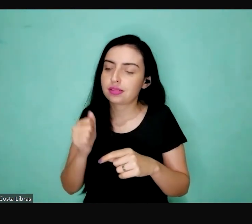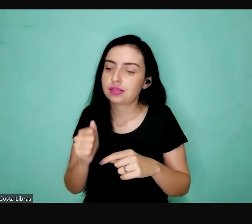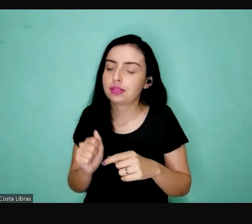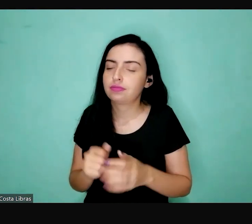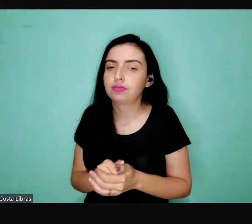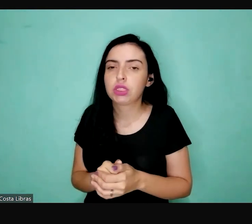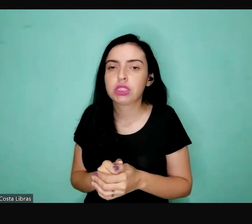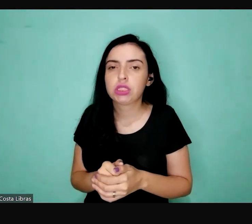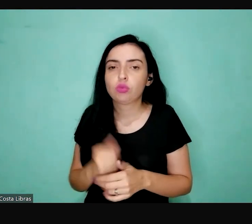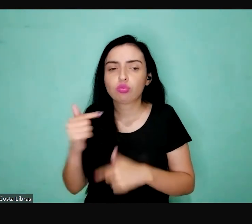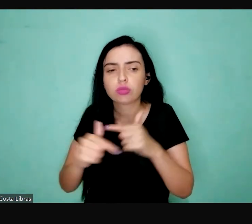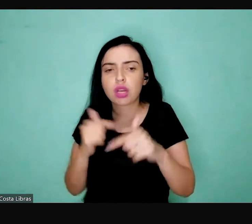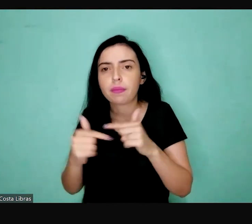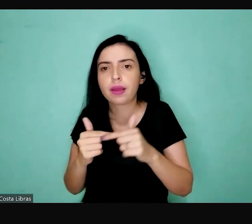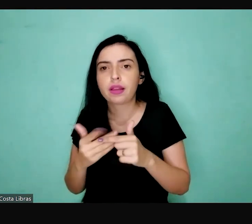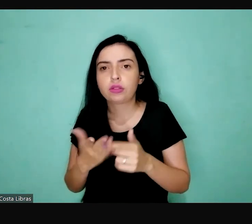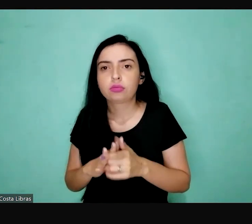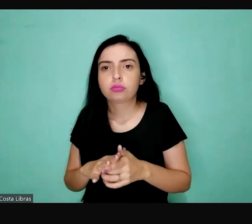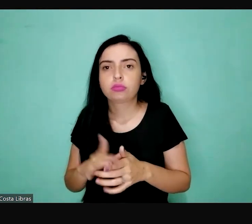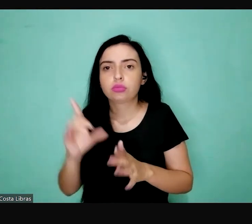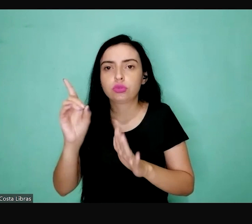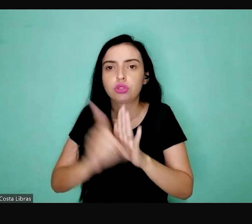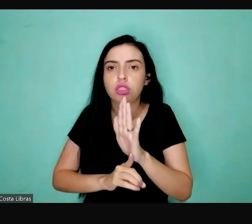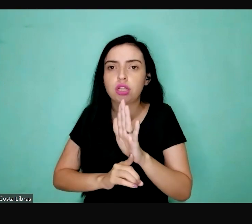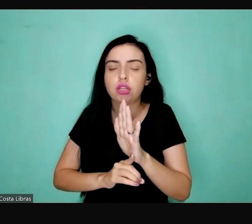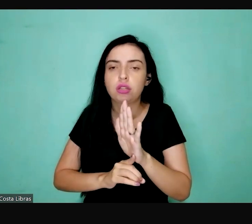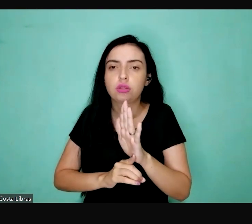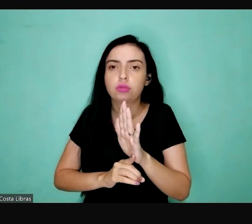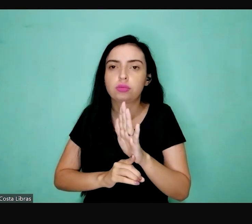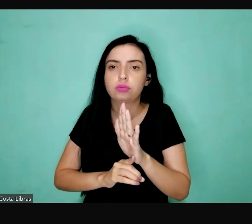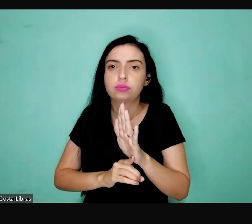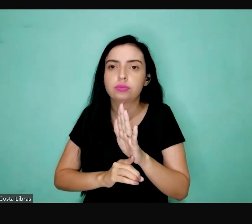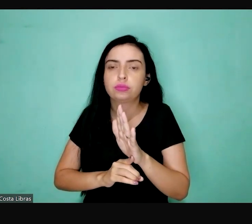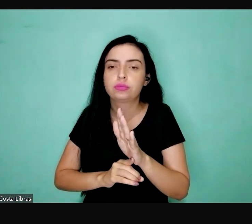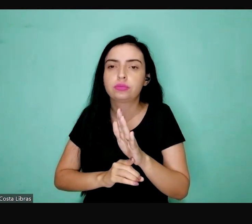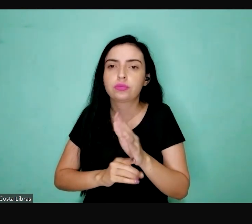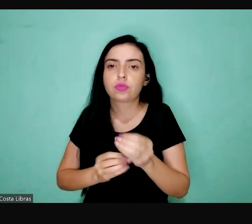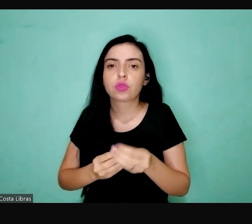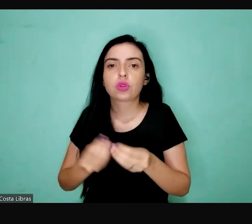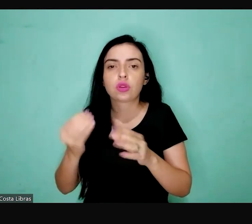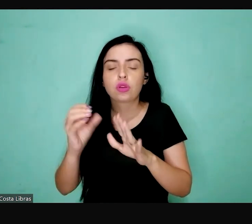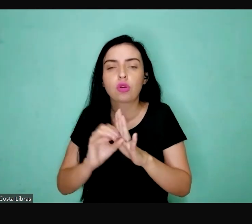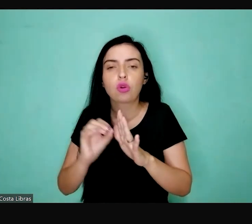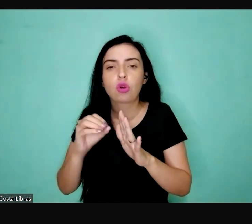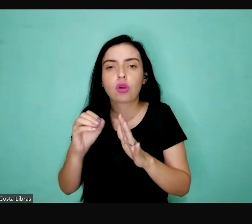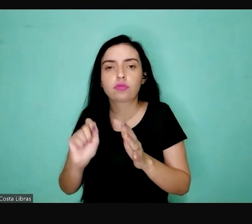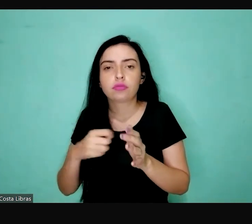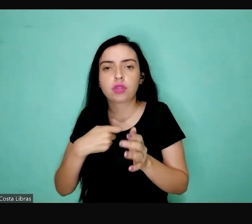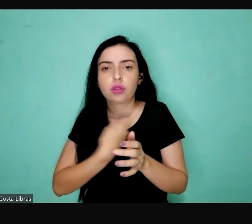inacreditável. O Diário Oficial da União Europeia cada dia tem normas de